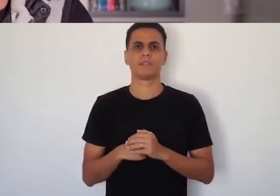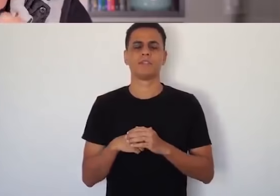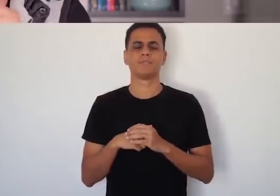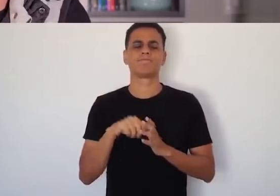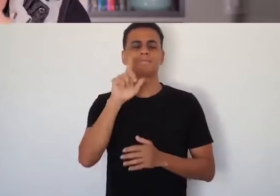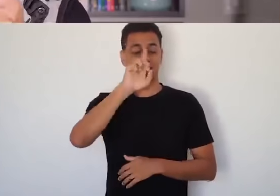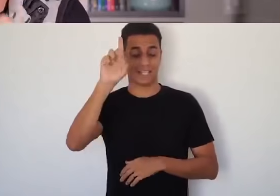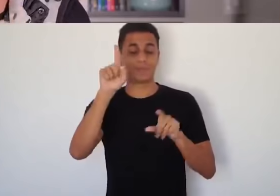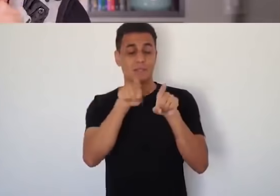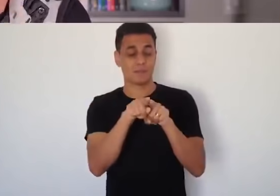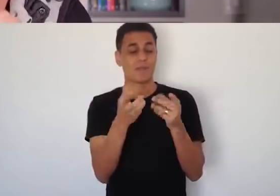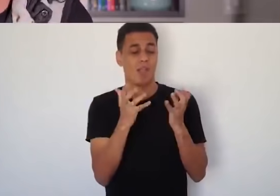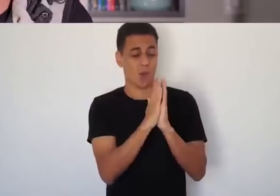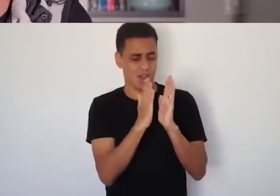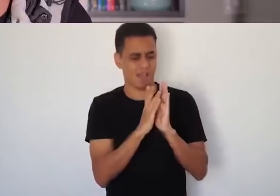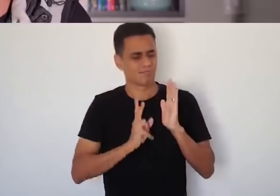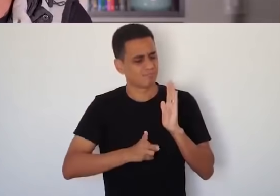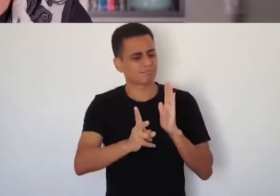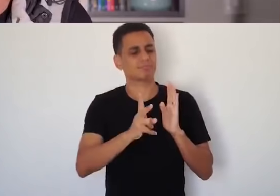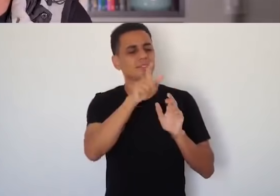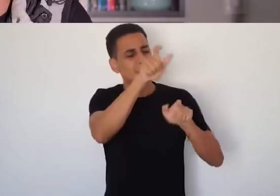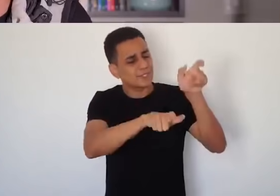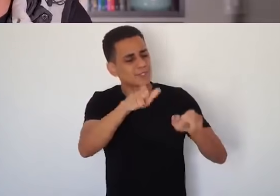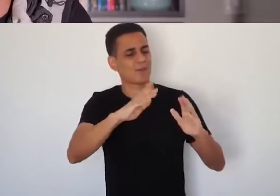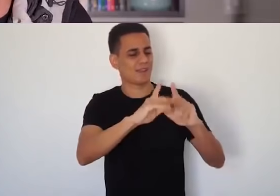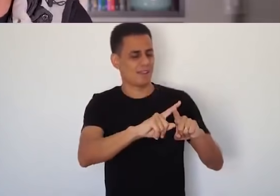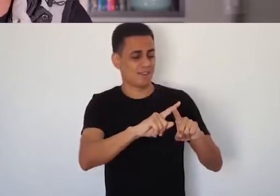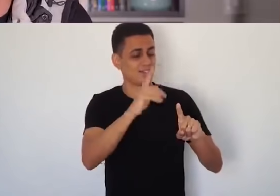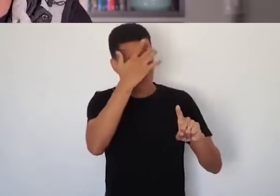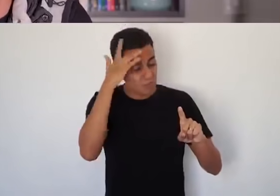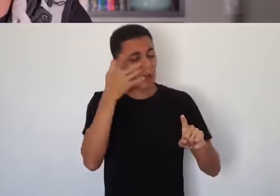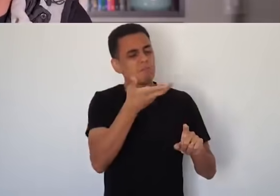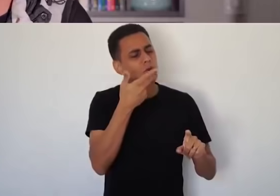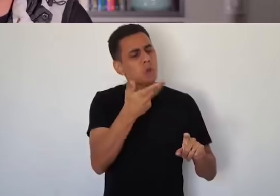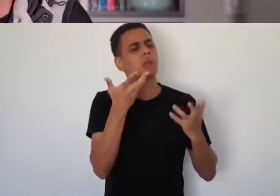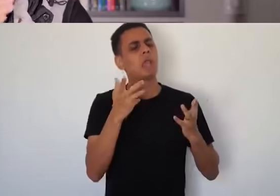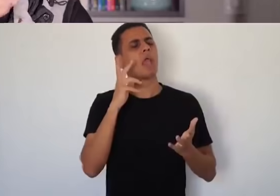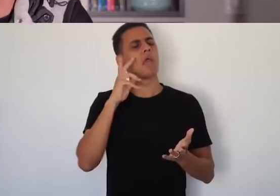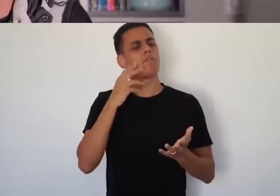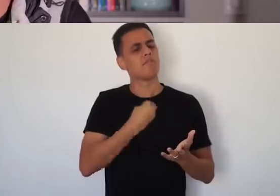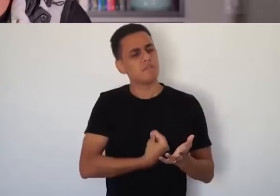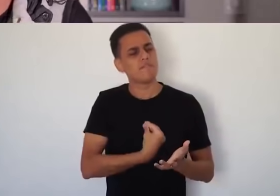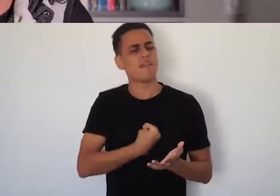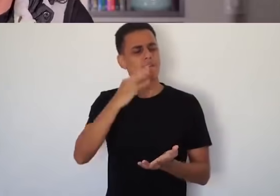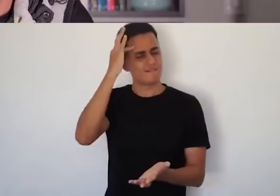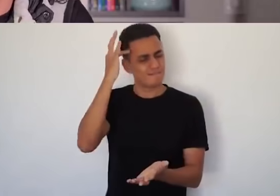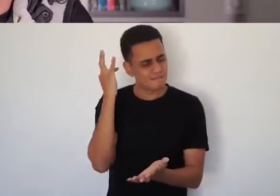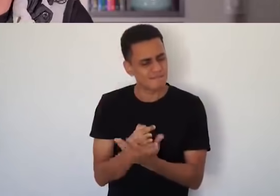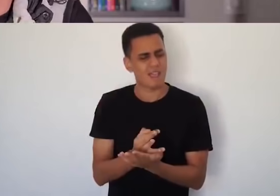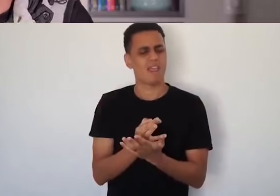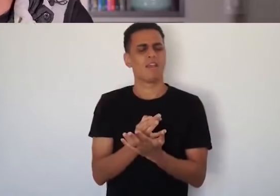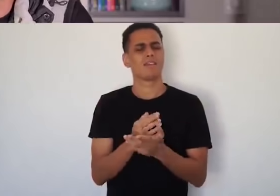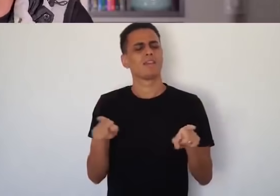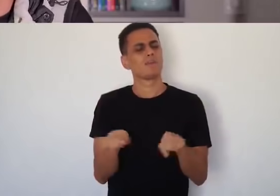Nós colocamos em Ti a nossa fé, Senhor, para viver realmente uma vida que possa refleti-la.